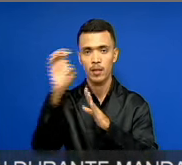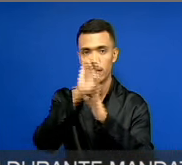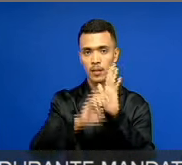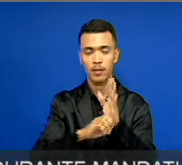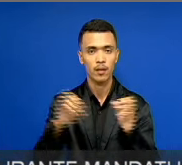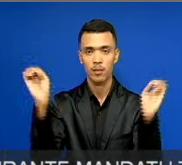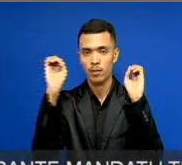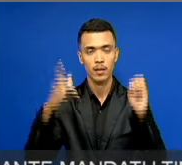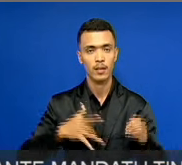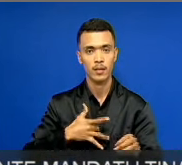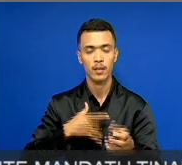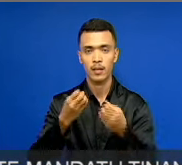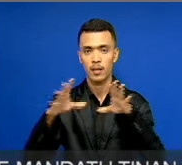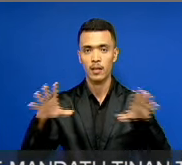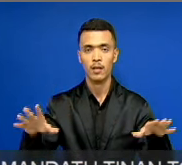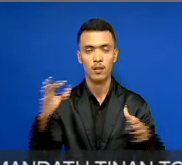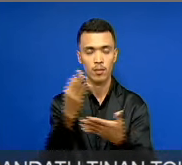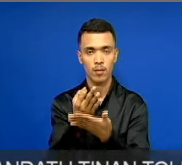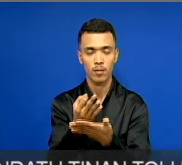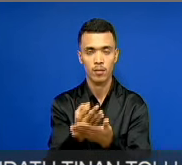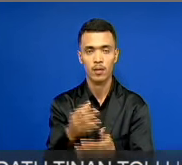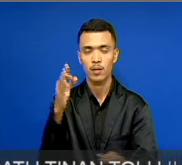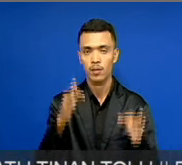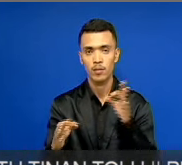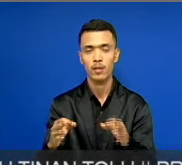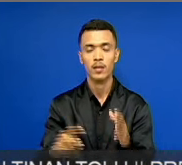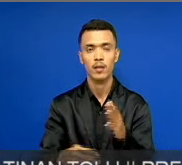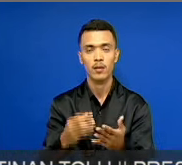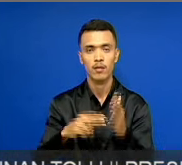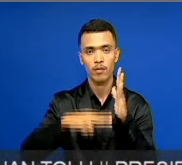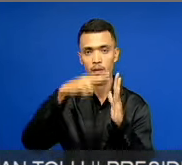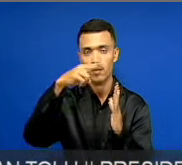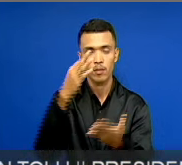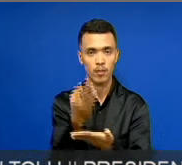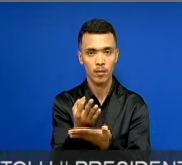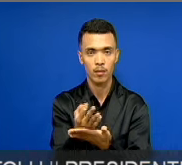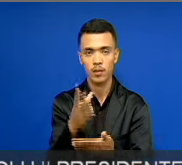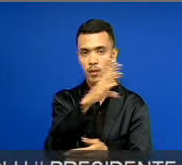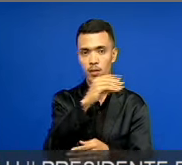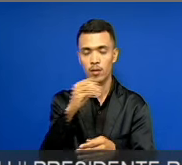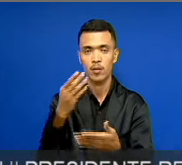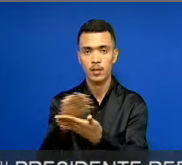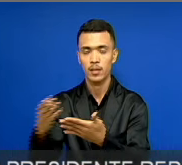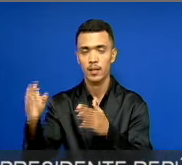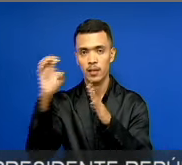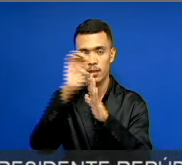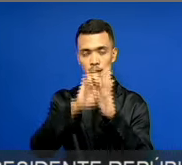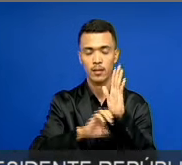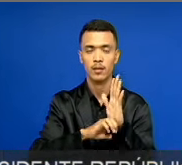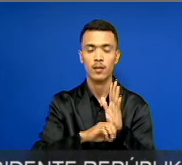lakon osan. Porque iha balanço entre valor osan ho valor patrimônio imobiliário